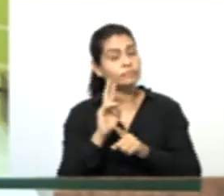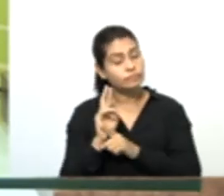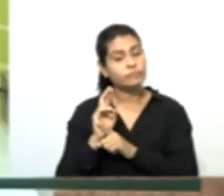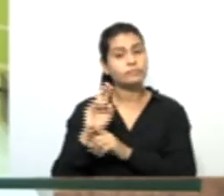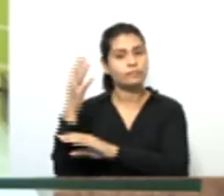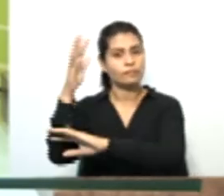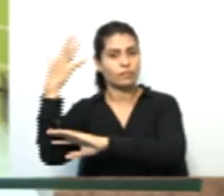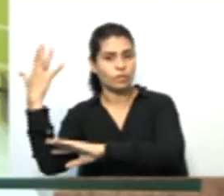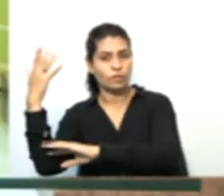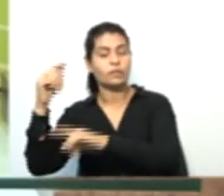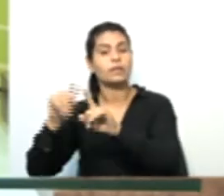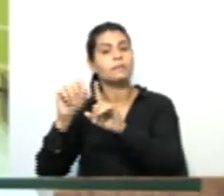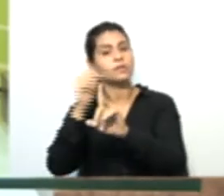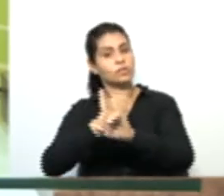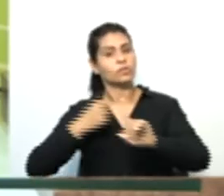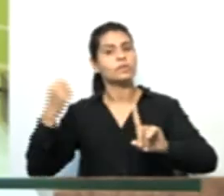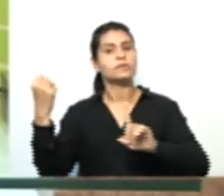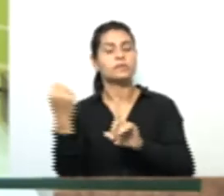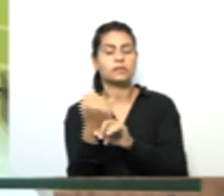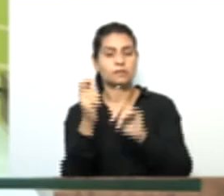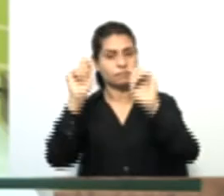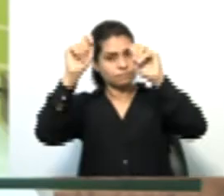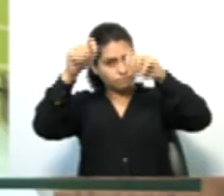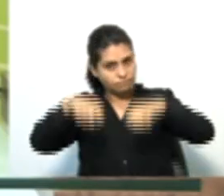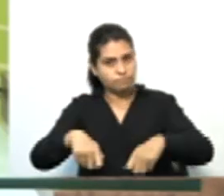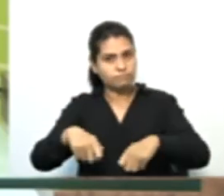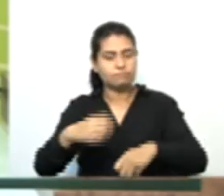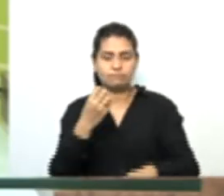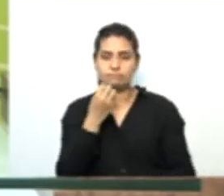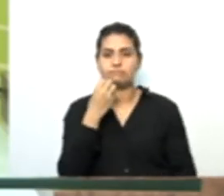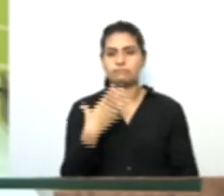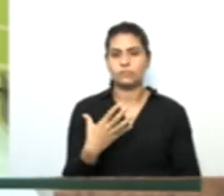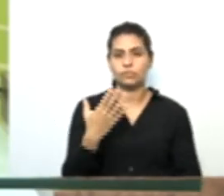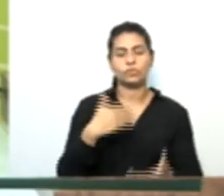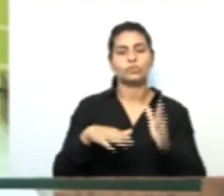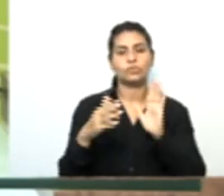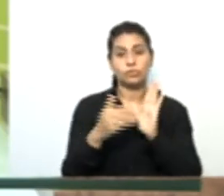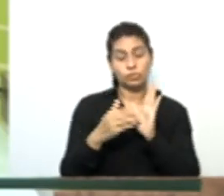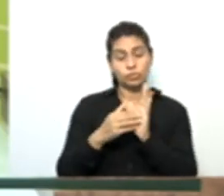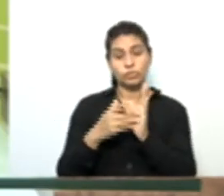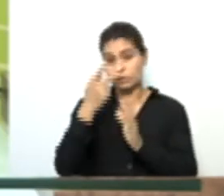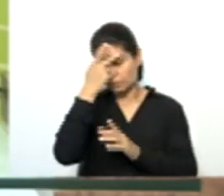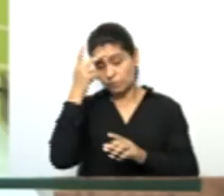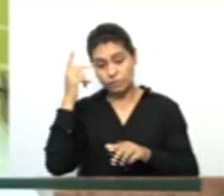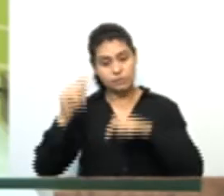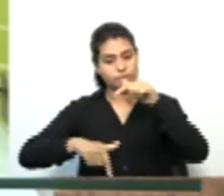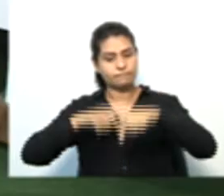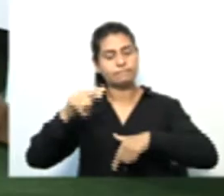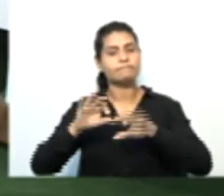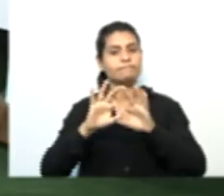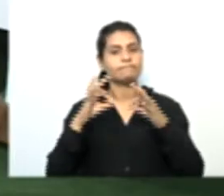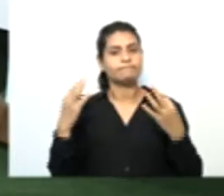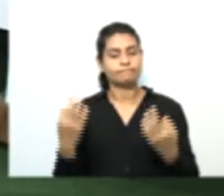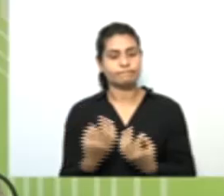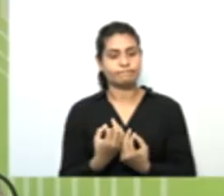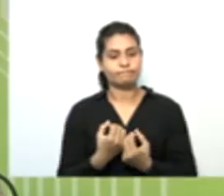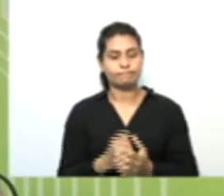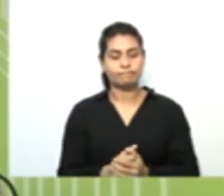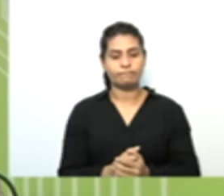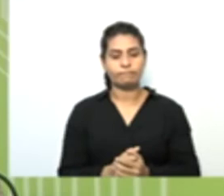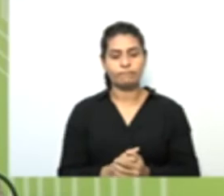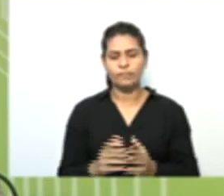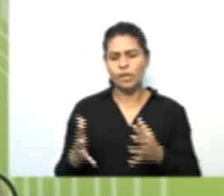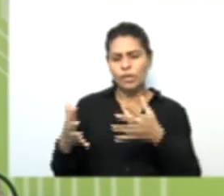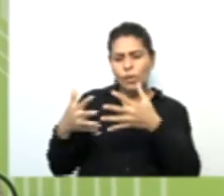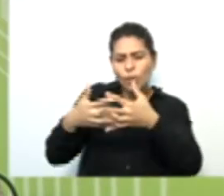socialmente consciente, o que garante uma parcela boa desse mercado para os pequenos produtores. Sim, esses assuntos se